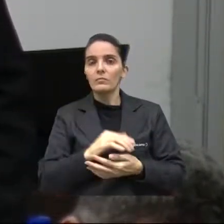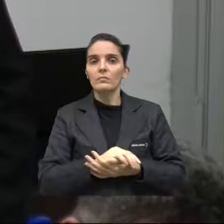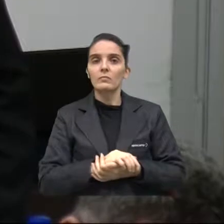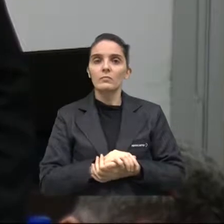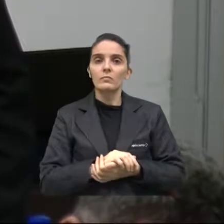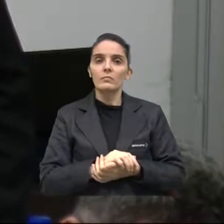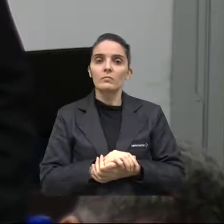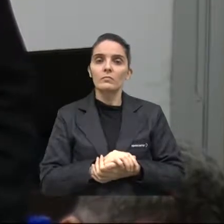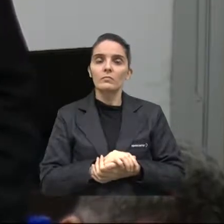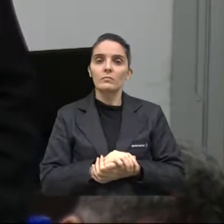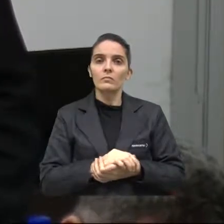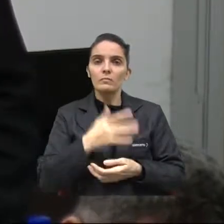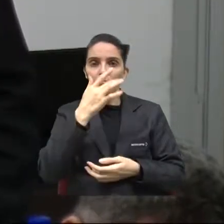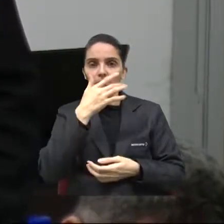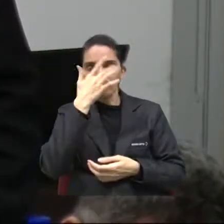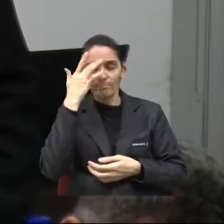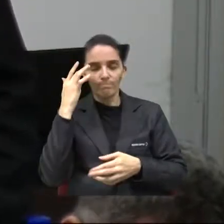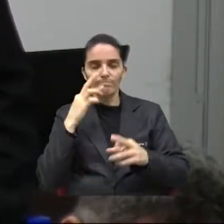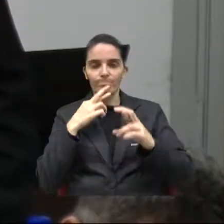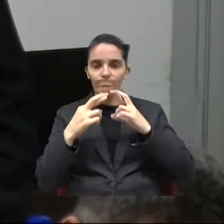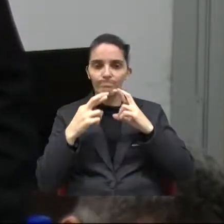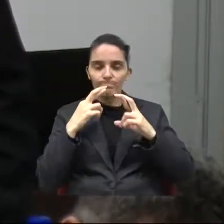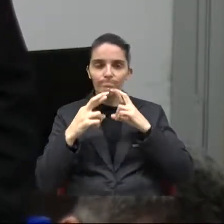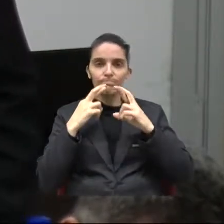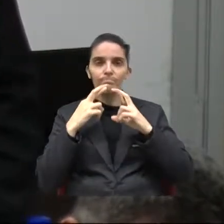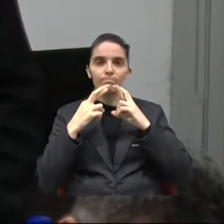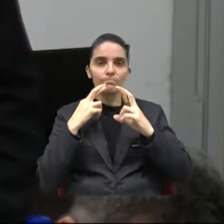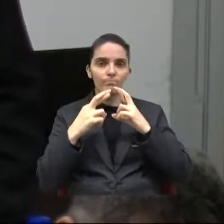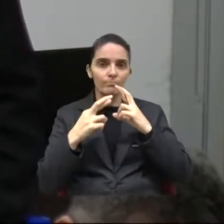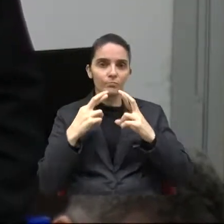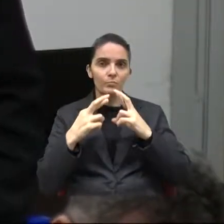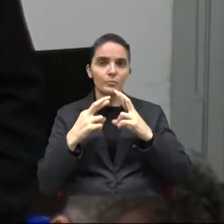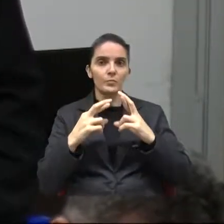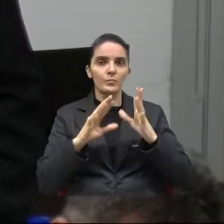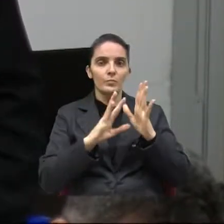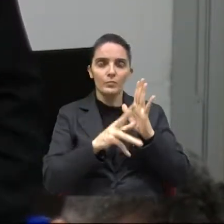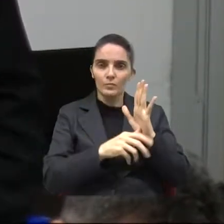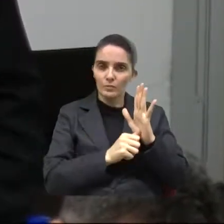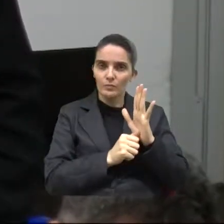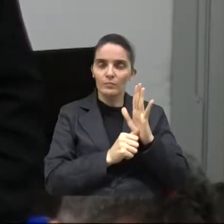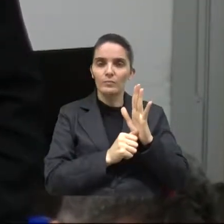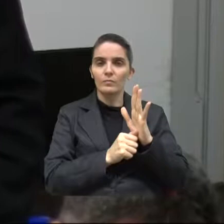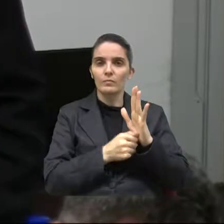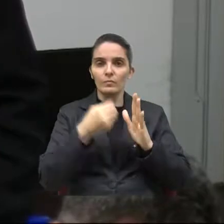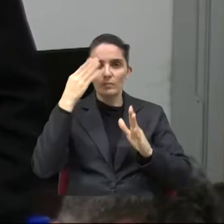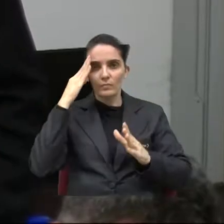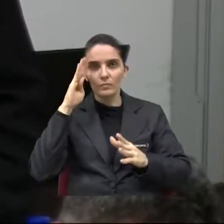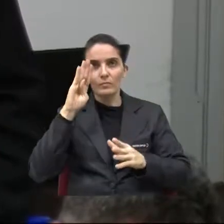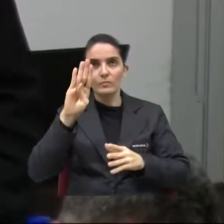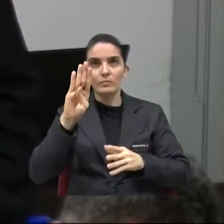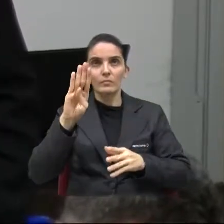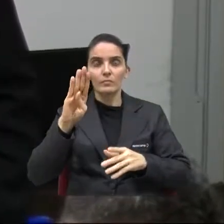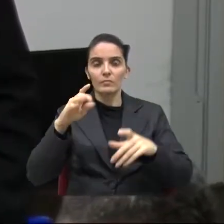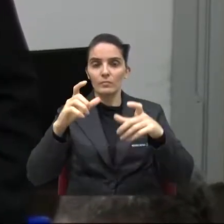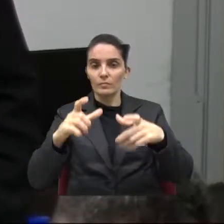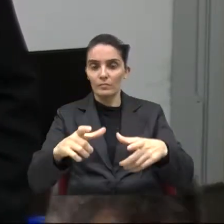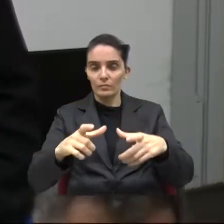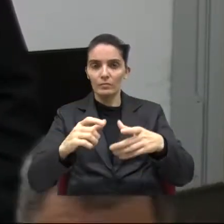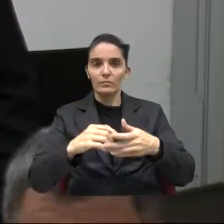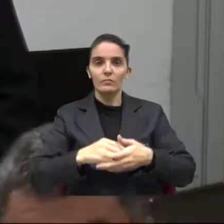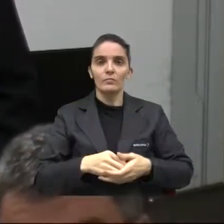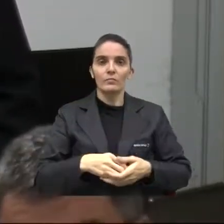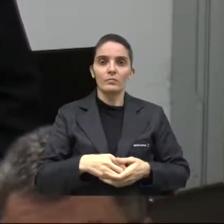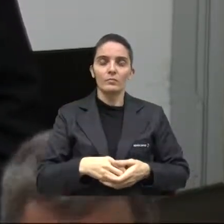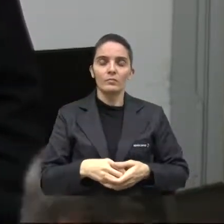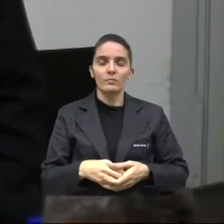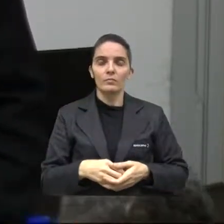reclama, né, de roubo, assalto, somente prédios abandonados, ou até mesmo na rua, muitas